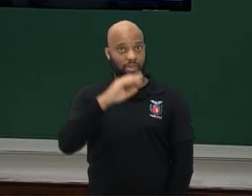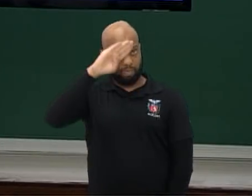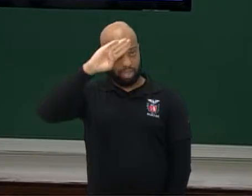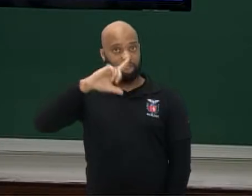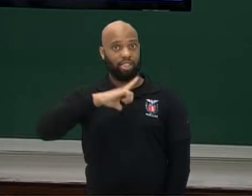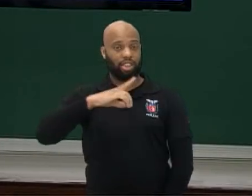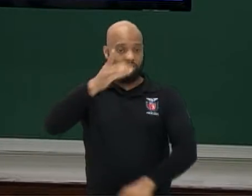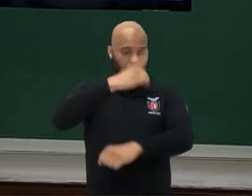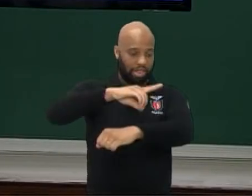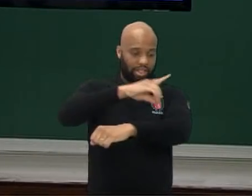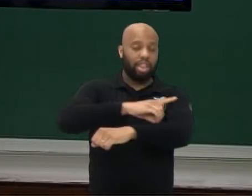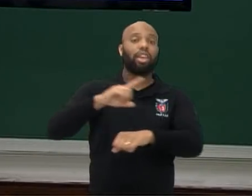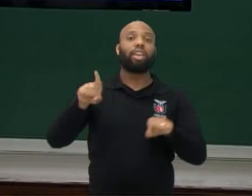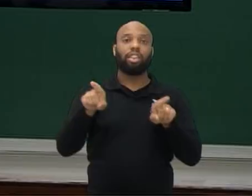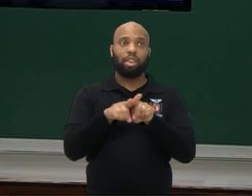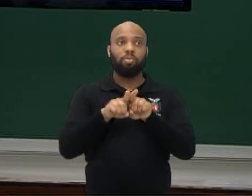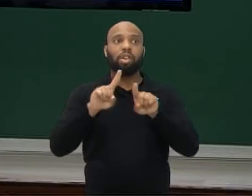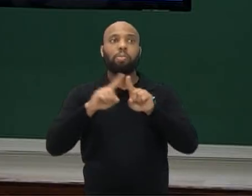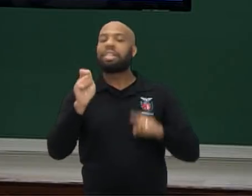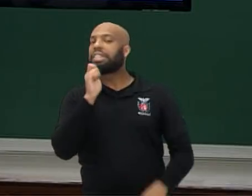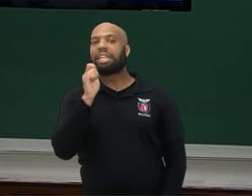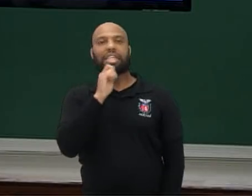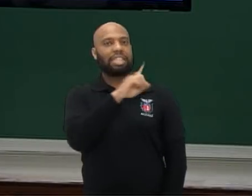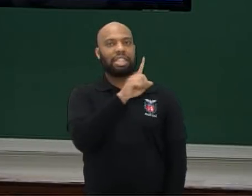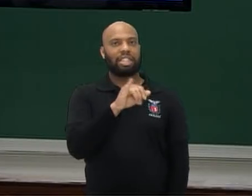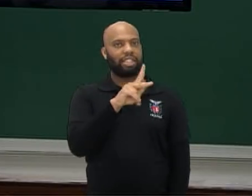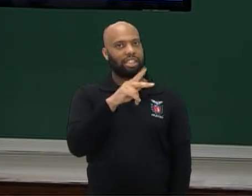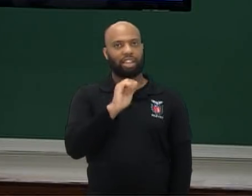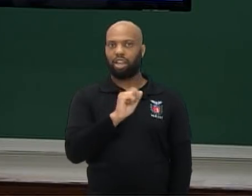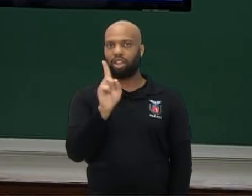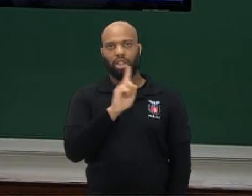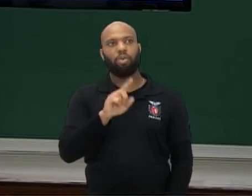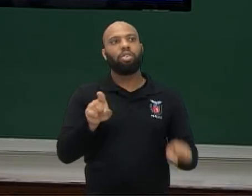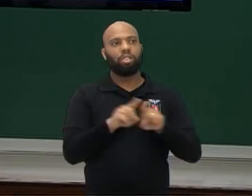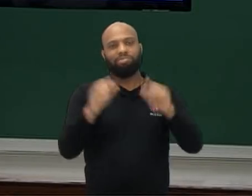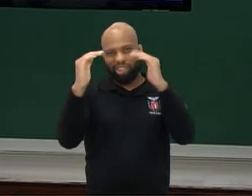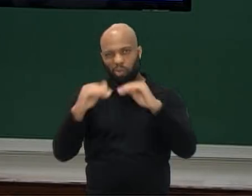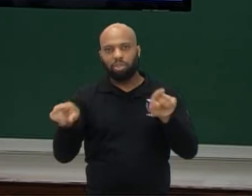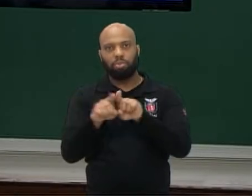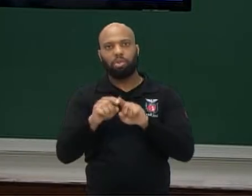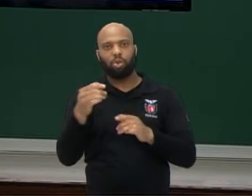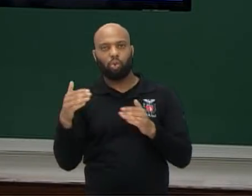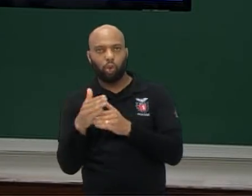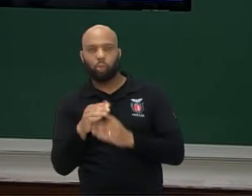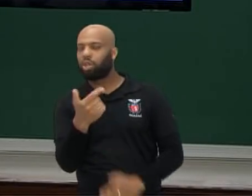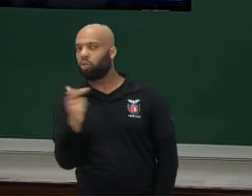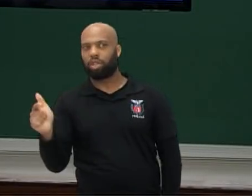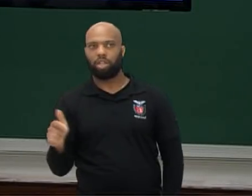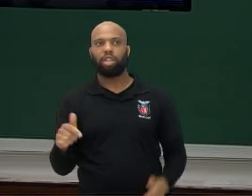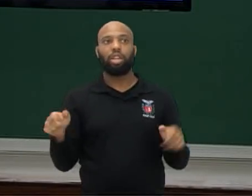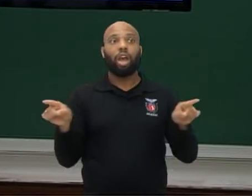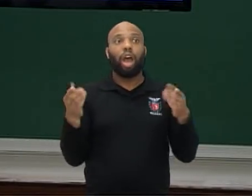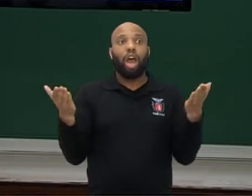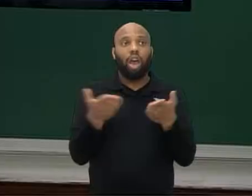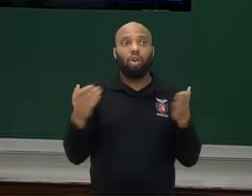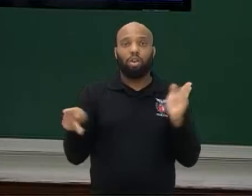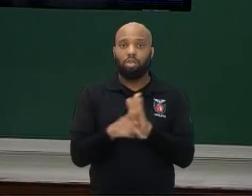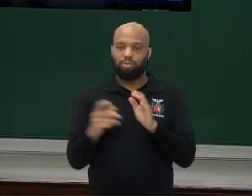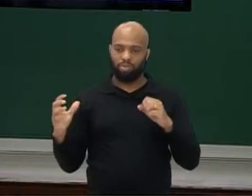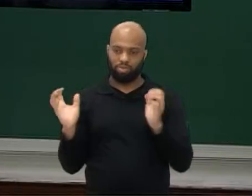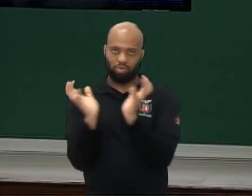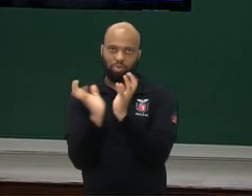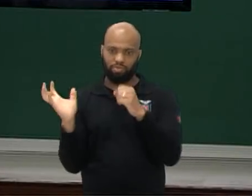e para a dengue, mas não temos vacina ainda para a zika e para a chikungunya, por exemplo. Já as doenças causadas por